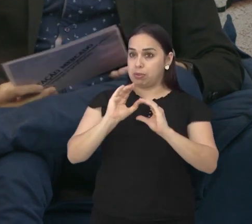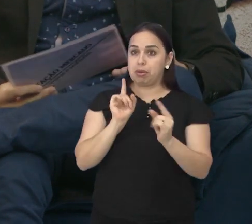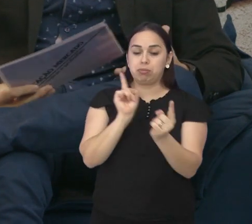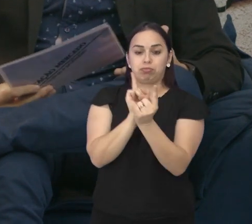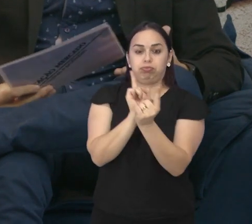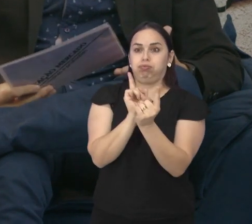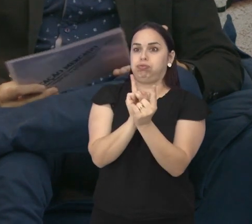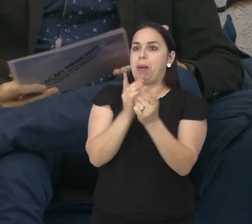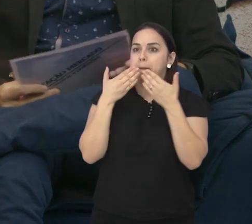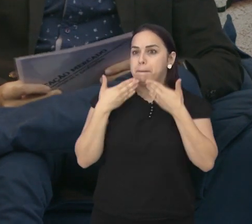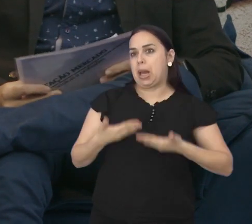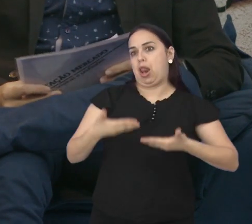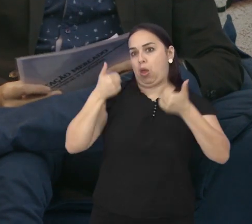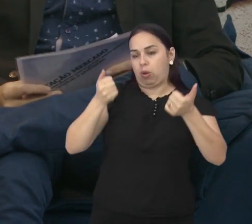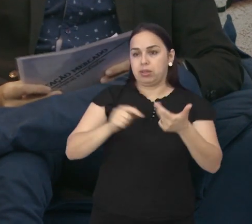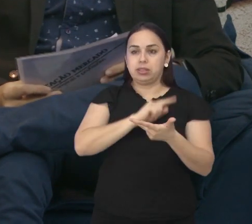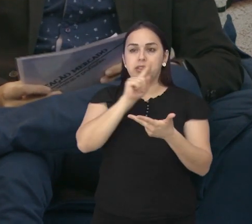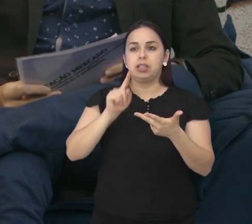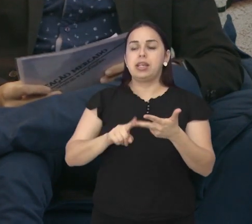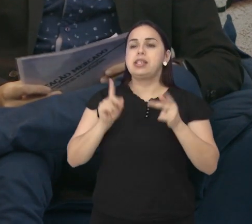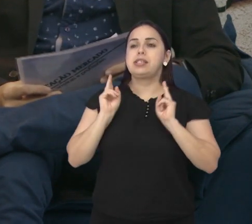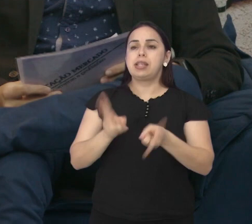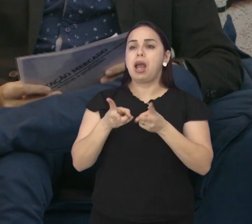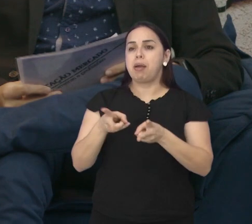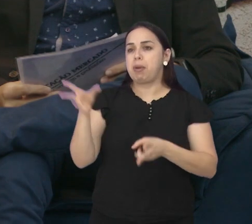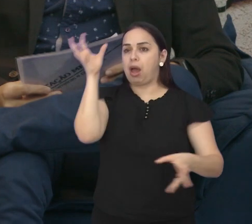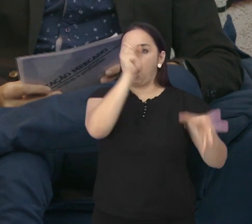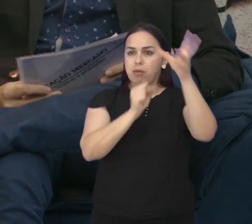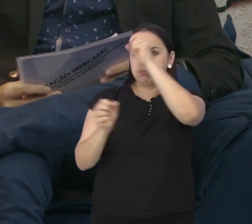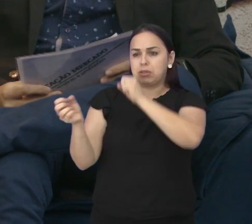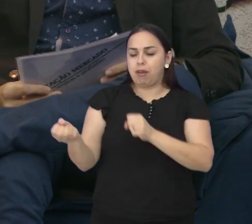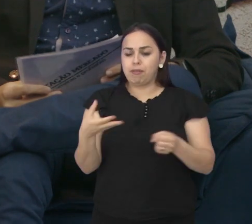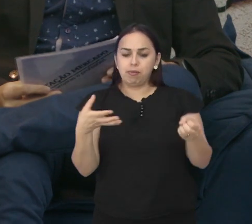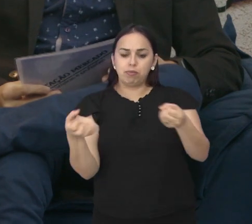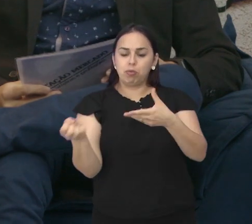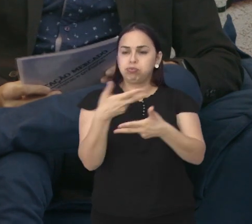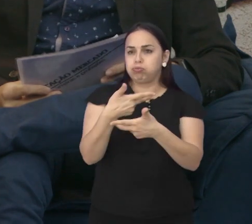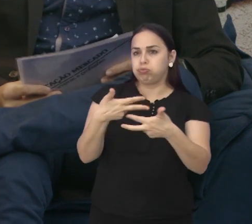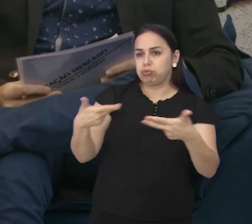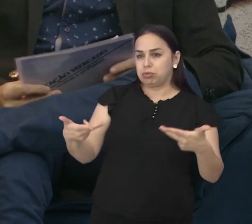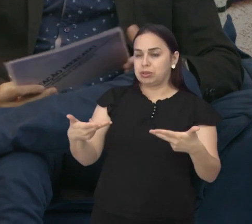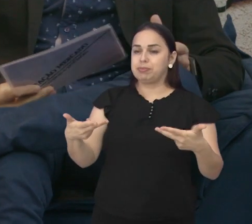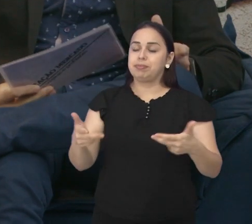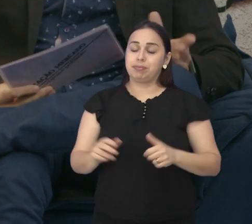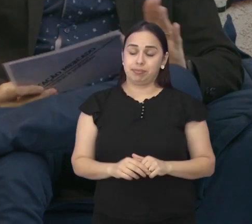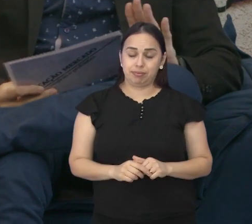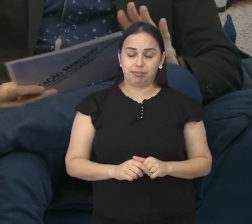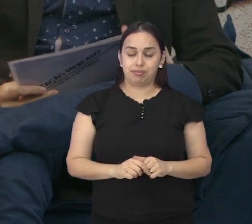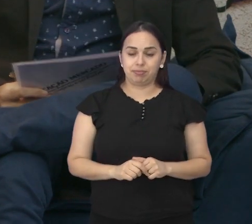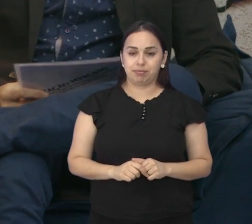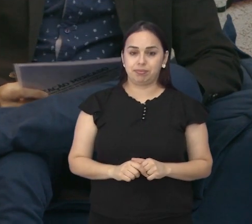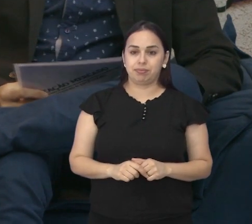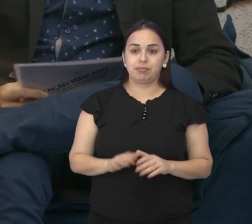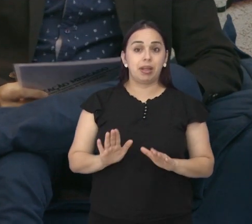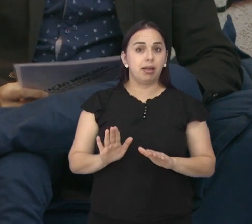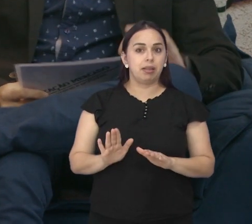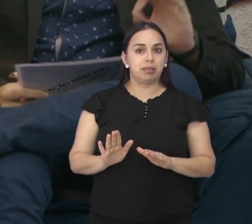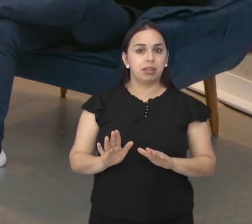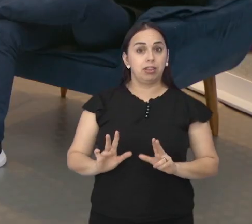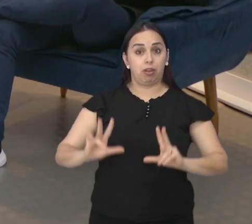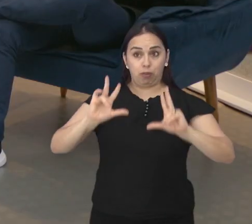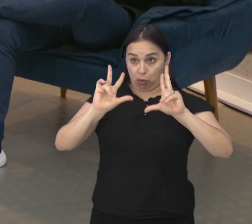para realizar um bom atendimento aos clientes e constante atualização em relação às novidades que aparecem no